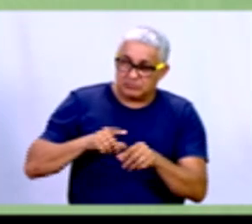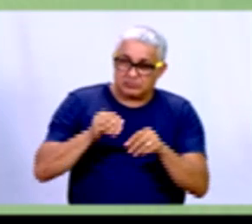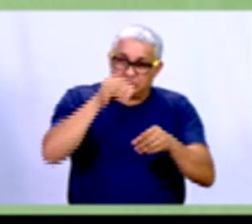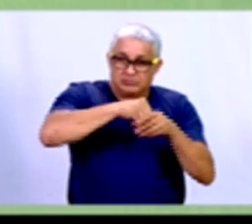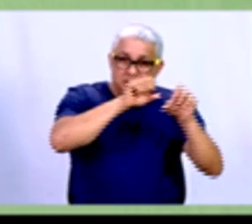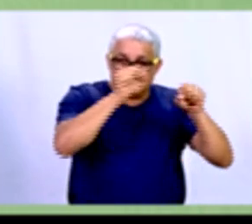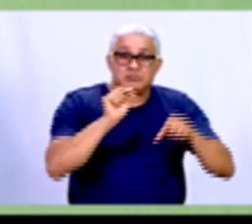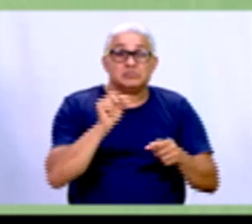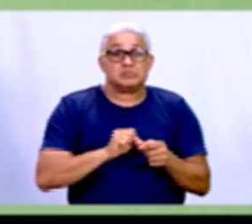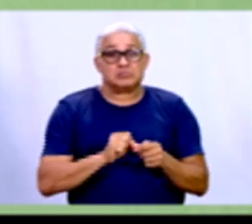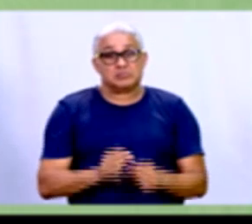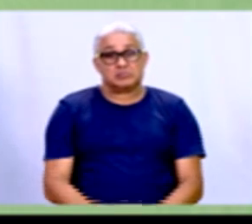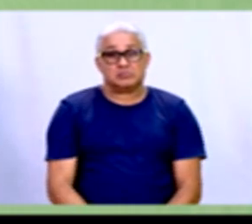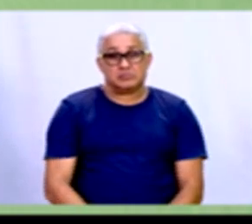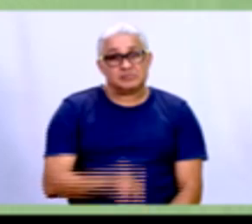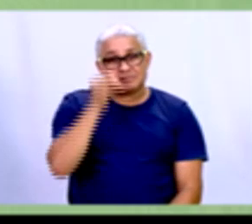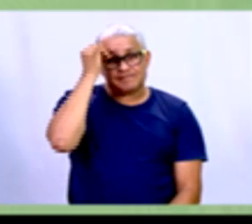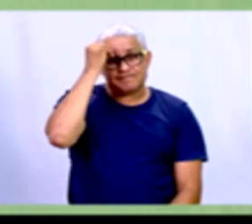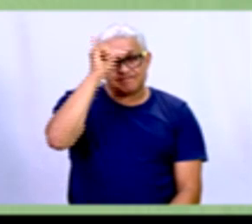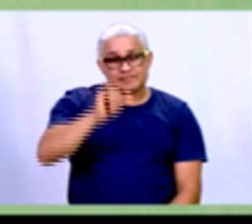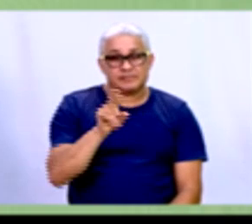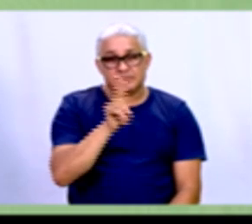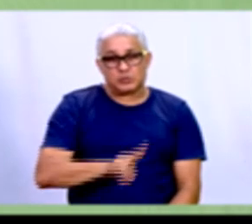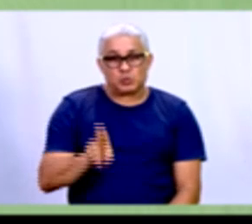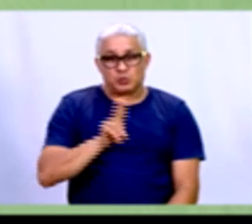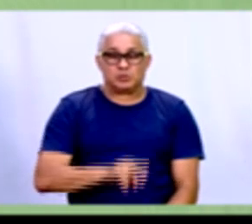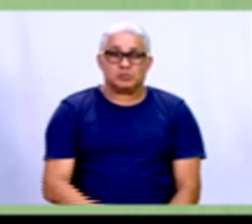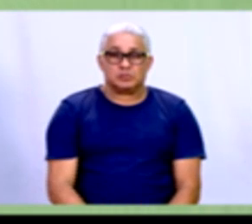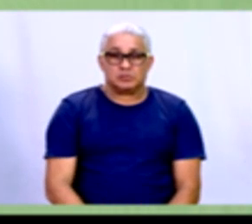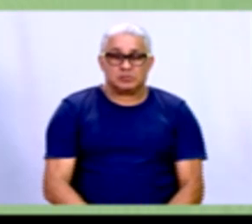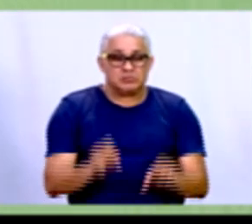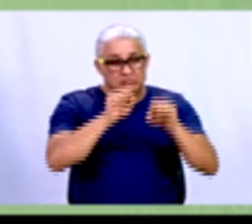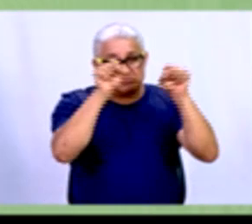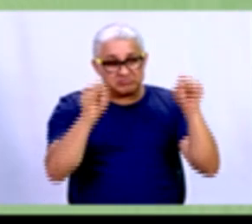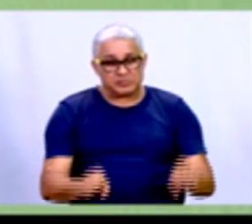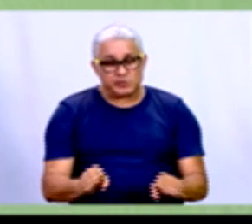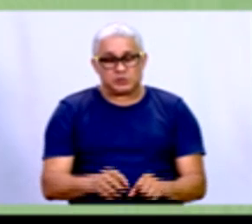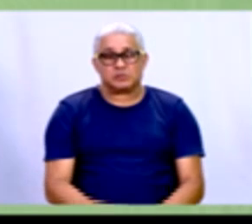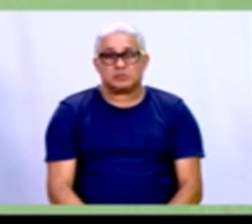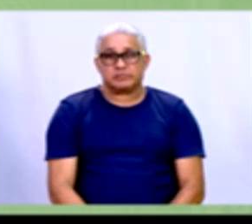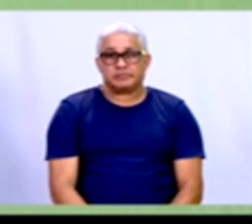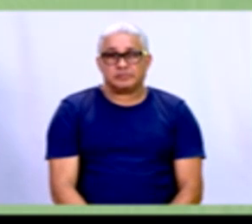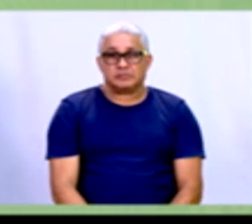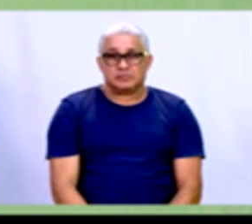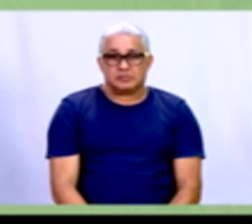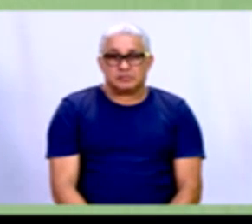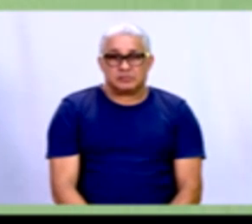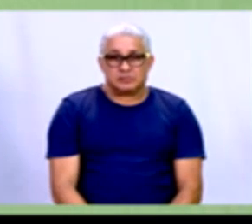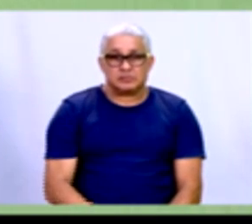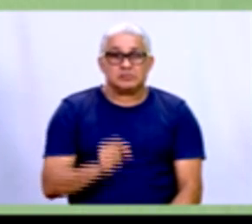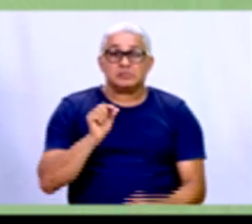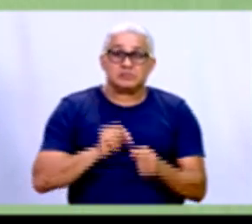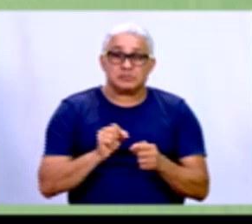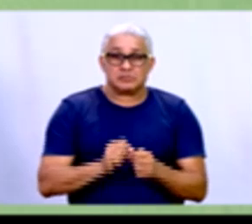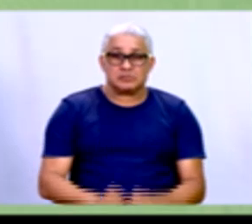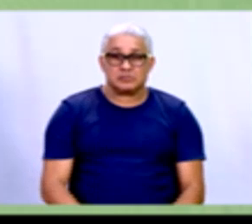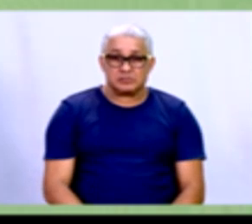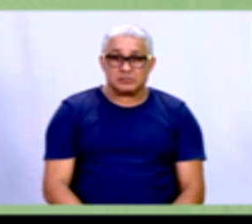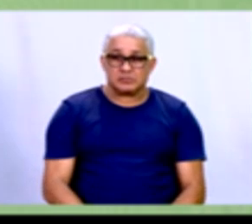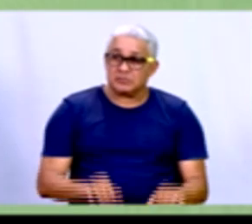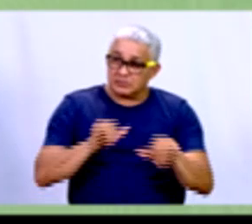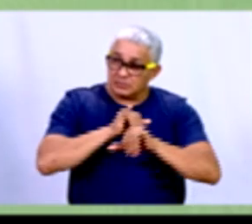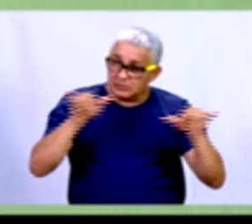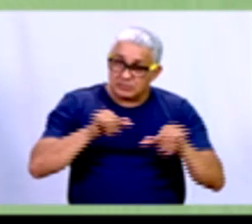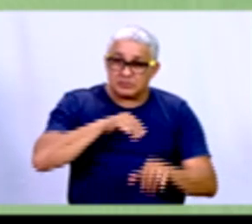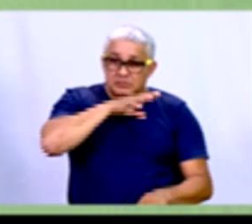a gente faz? Evita utilizar o sistema. E o que a gente faz? Faz uma propaganda ruim, a gente